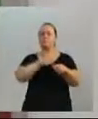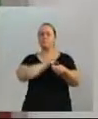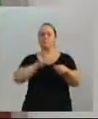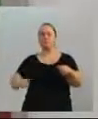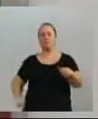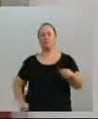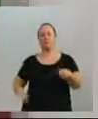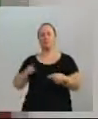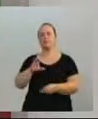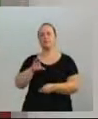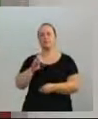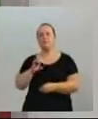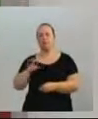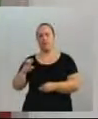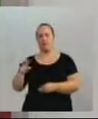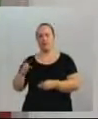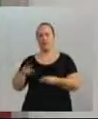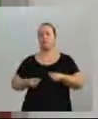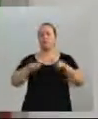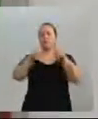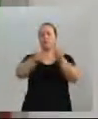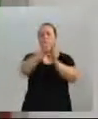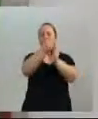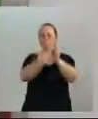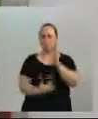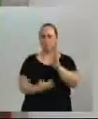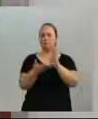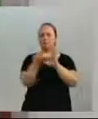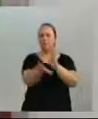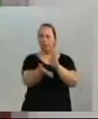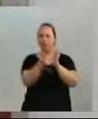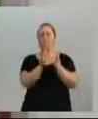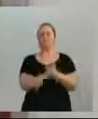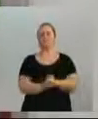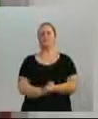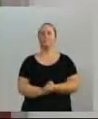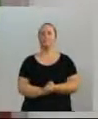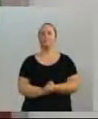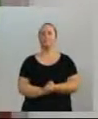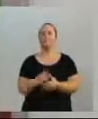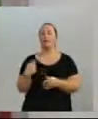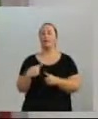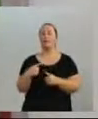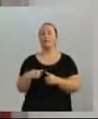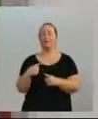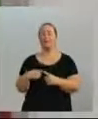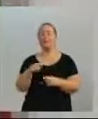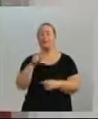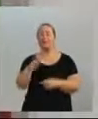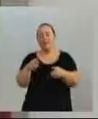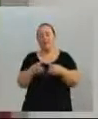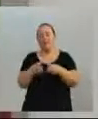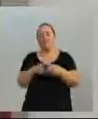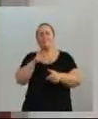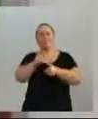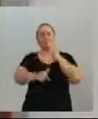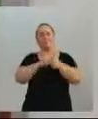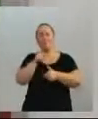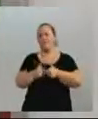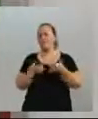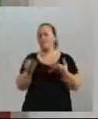a quarta foto ali, é a entrega da moção ao presidente do CIE, Mércio Felski, por todo o trabalho, o magnífico trabalho que o CIE